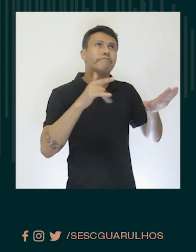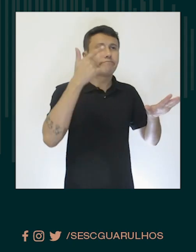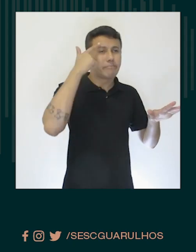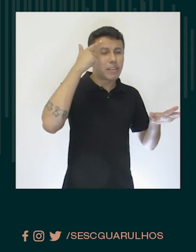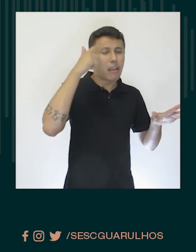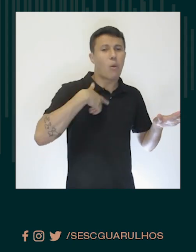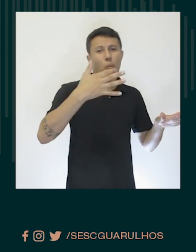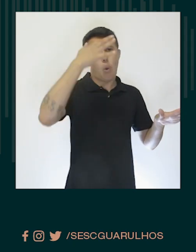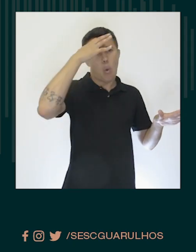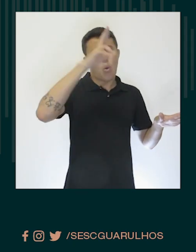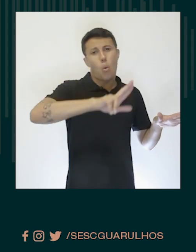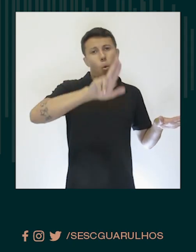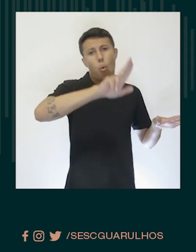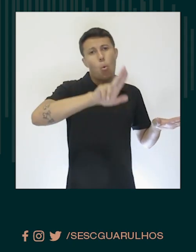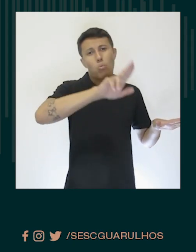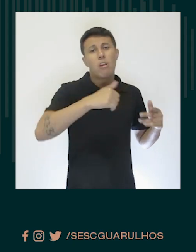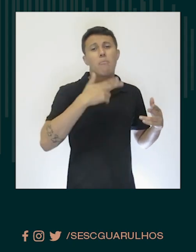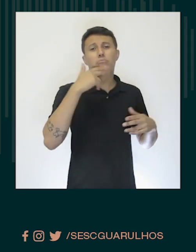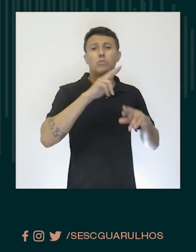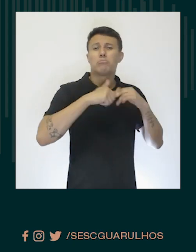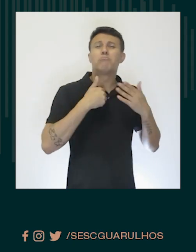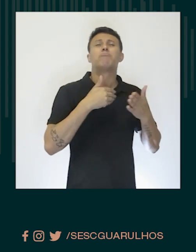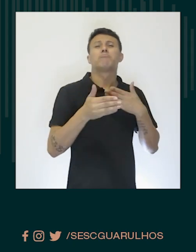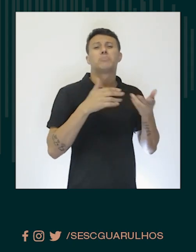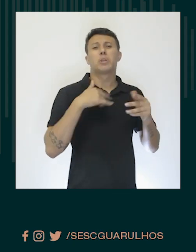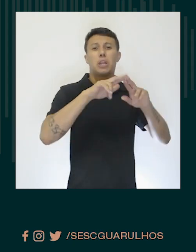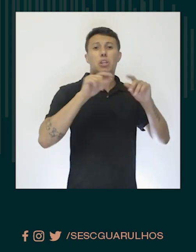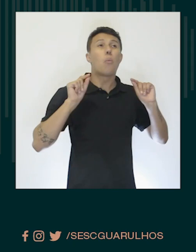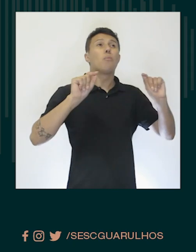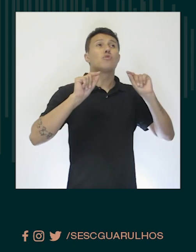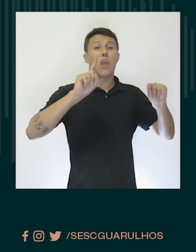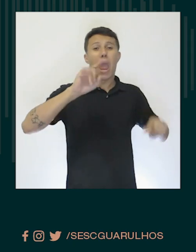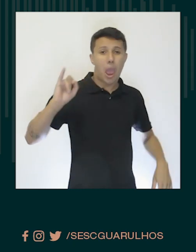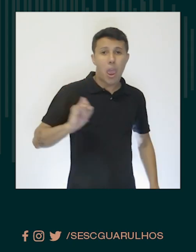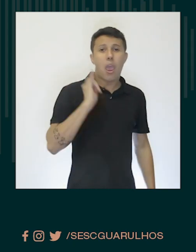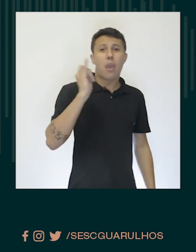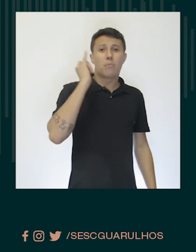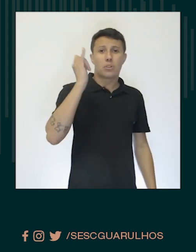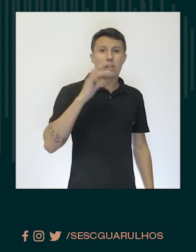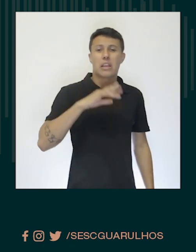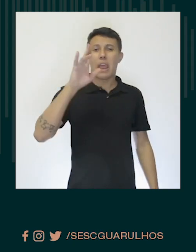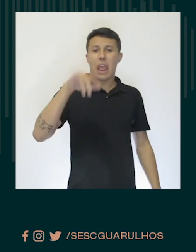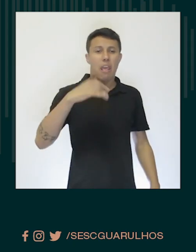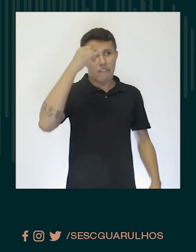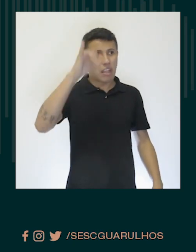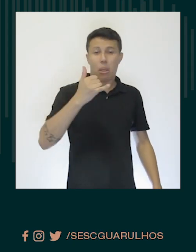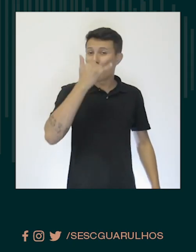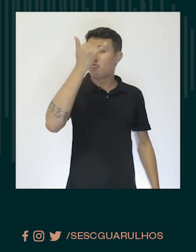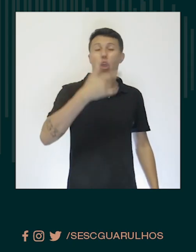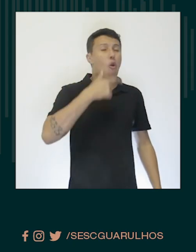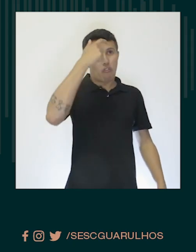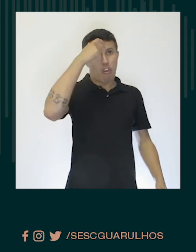pra gente tá contaminado, que seja por um motivo relevante, ou que seja por um acidente, não por uma imprudência nossa, né?